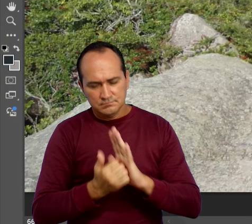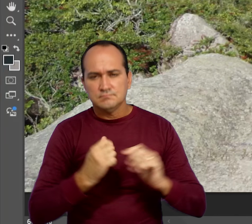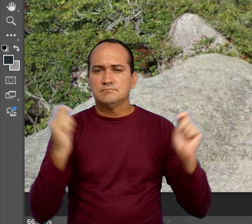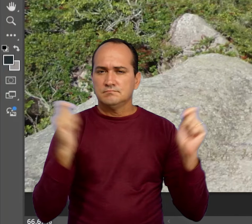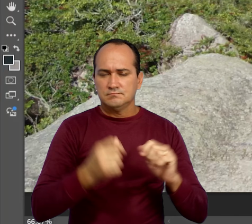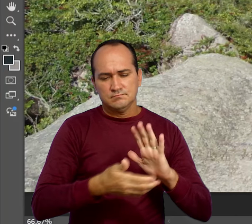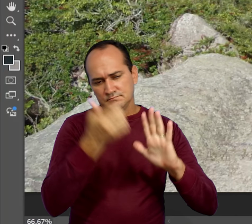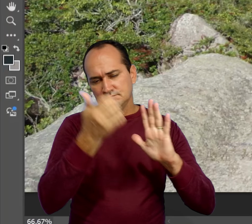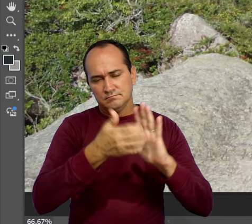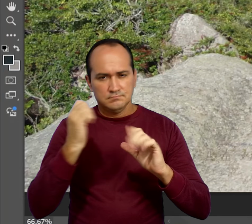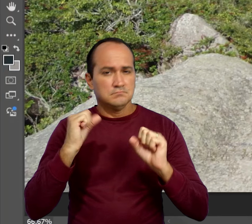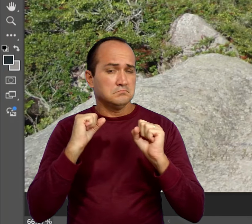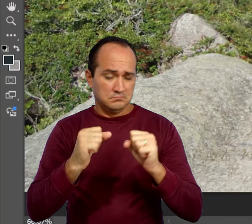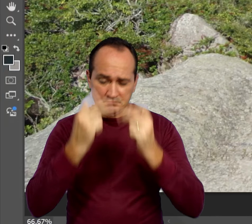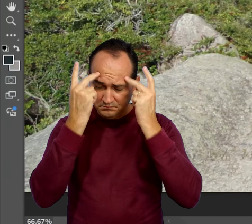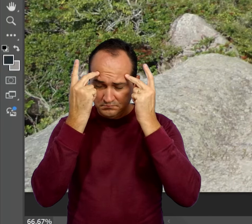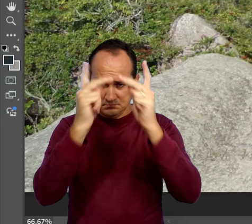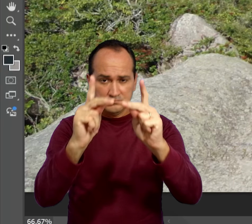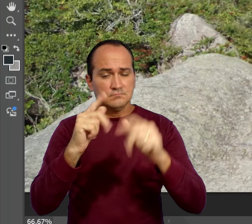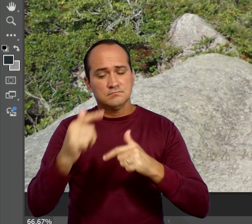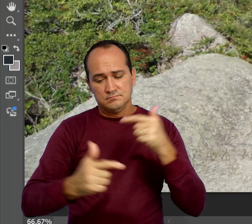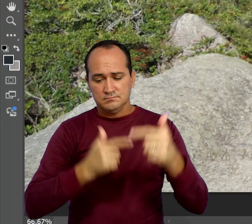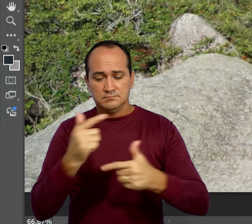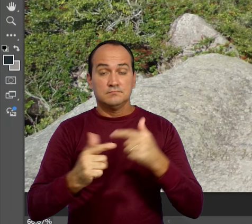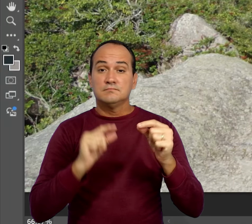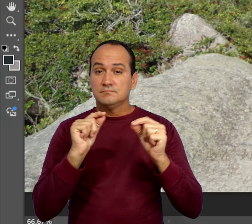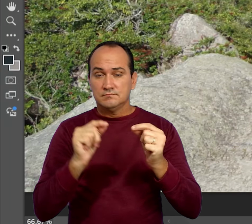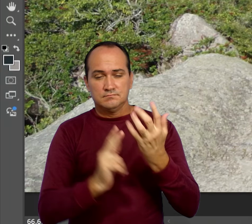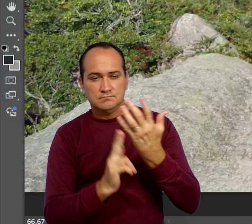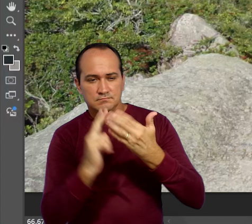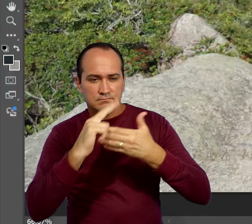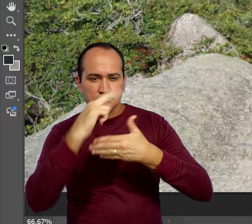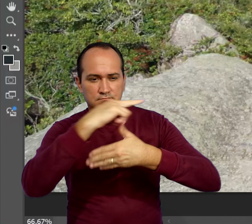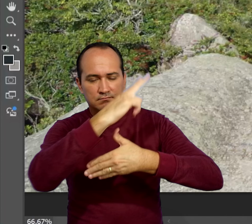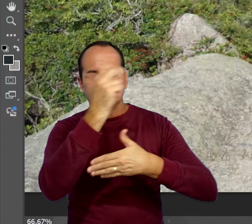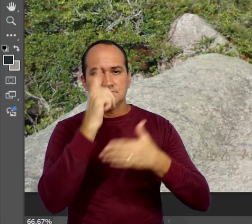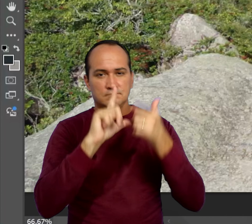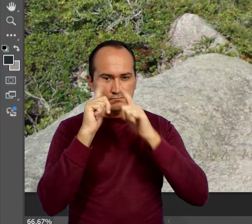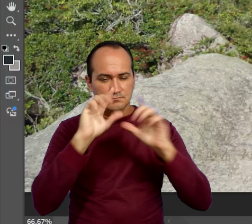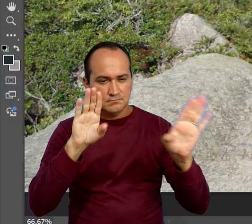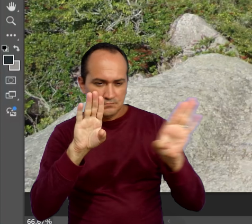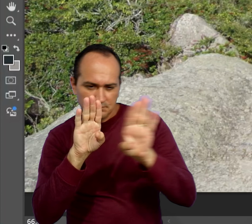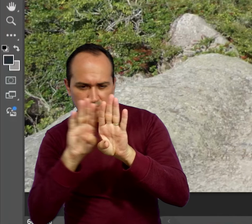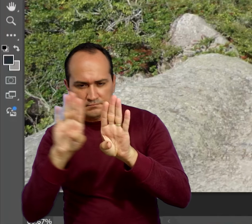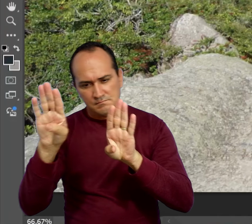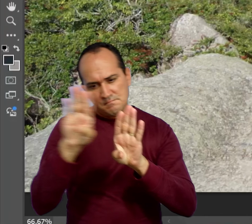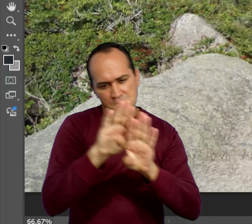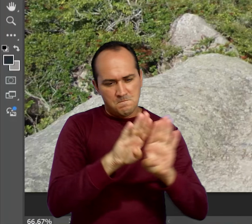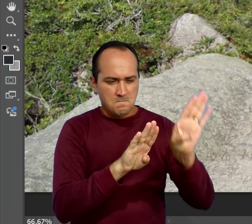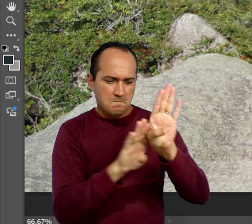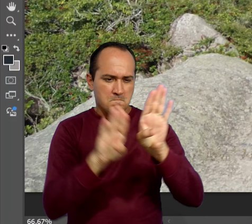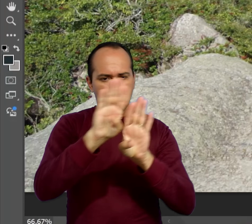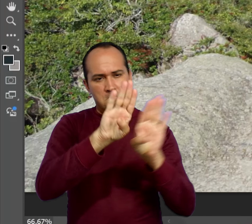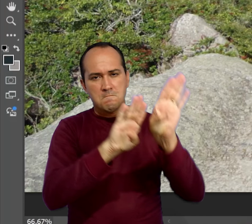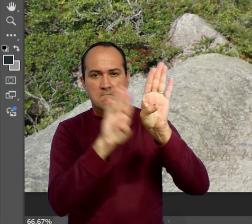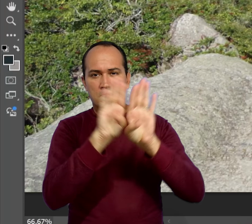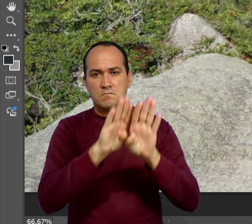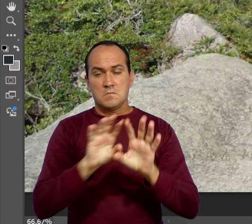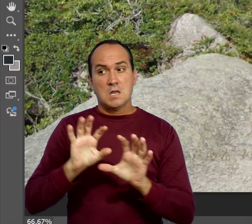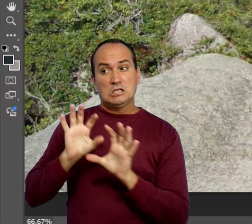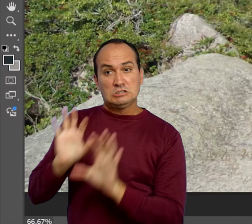foto e mover essa parte para lá, trabalhar um pouquinho as bordas e tal, para conseguir um bom encaixe, não precisava ser